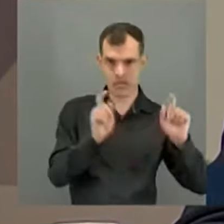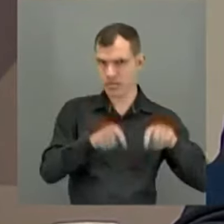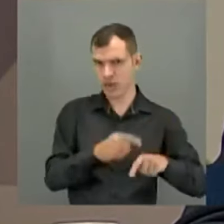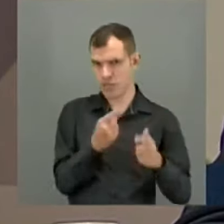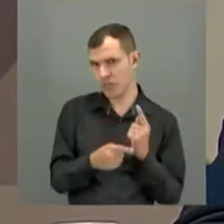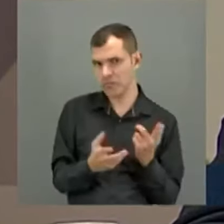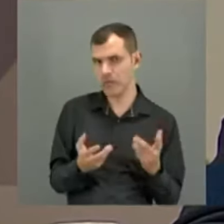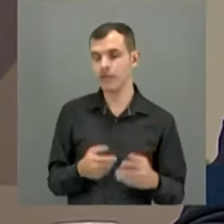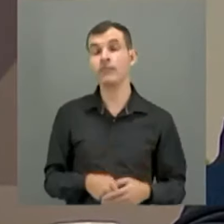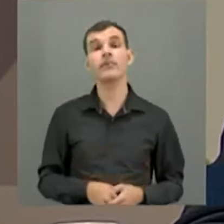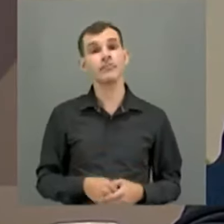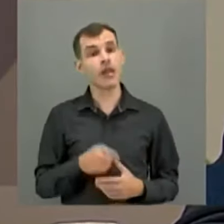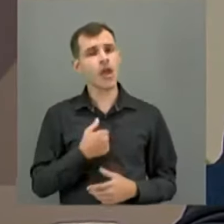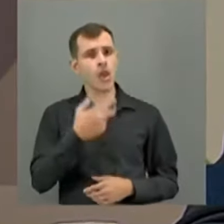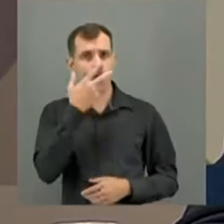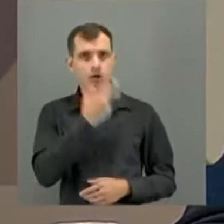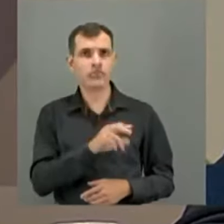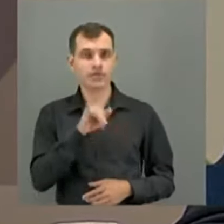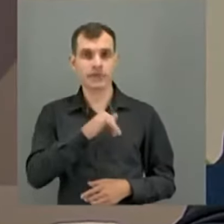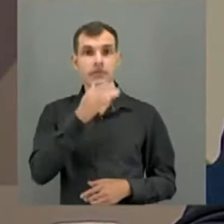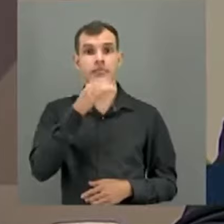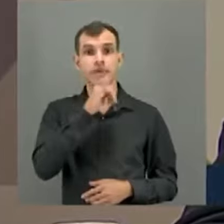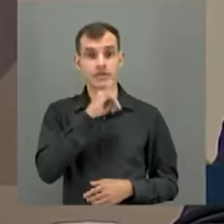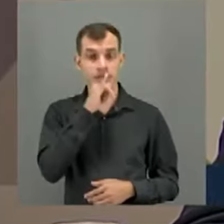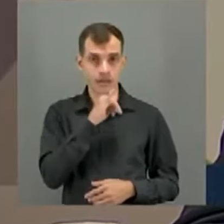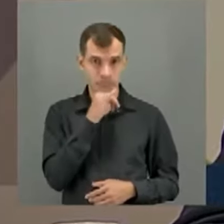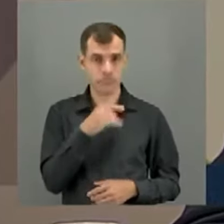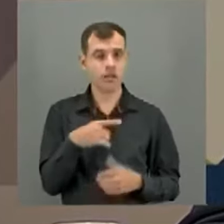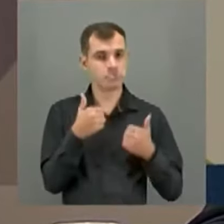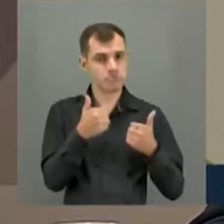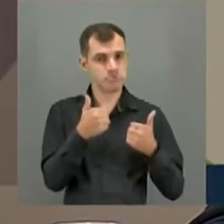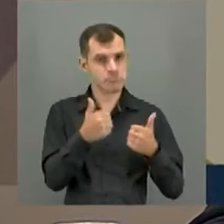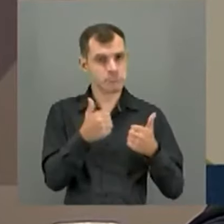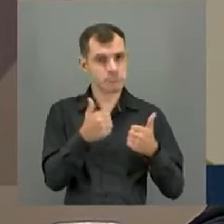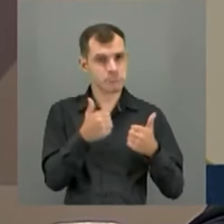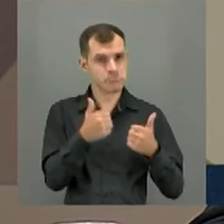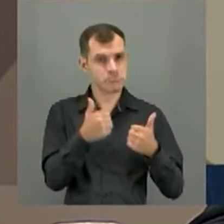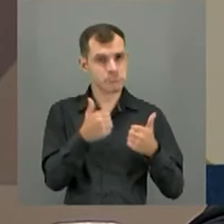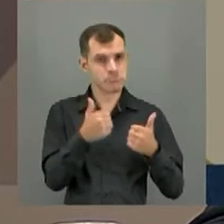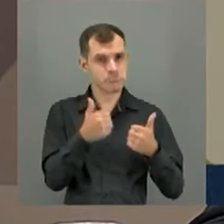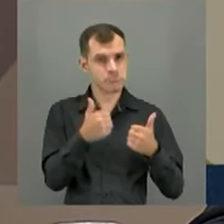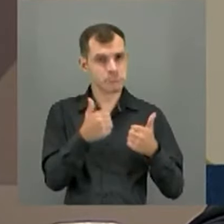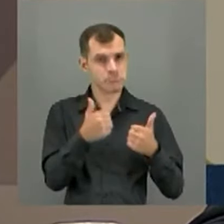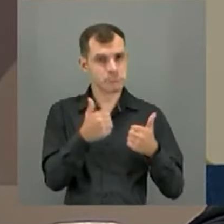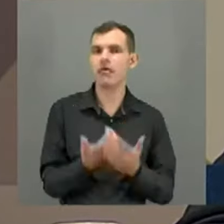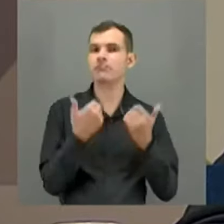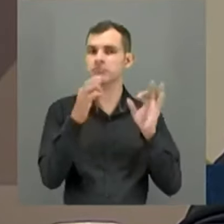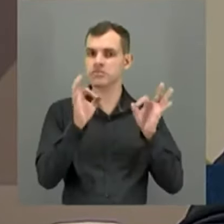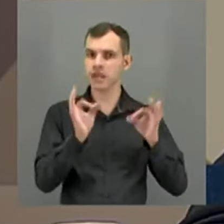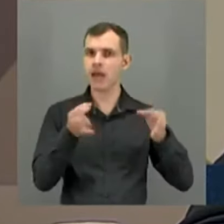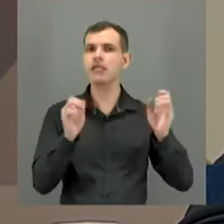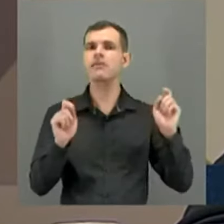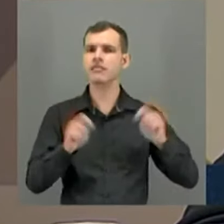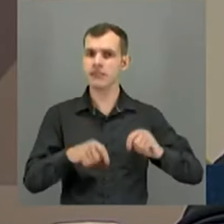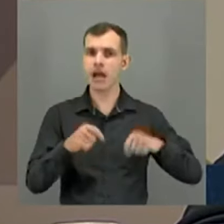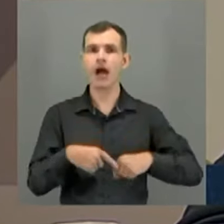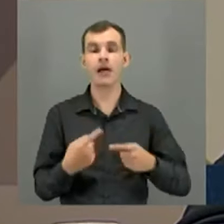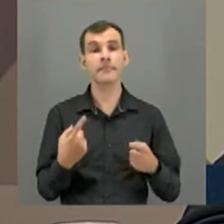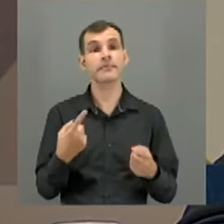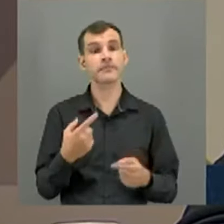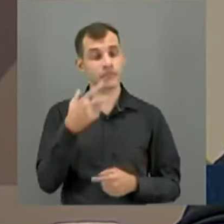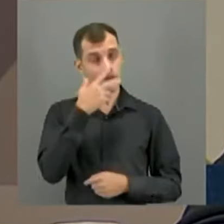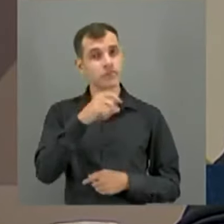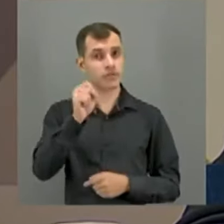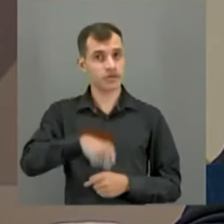habilitado, com os óculos atualizados, sem sombra de dúvida que sim, porque a experiência para